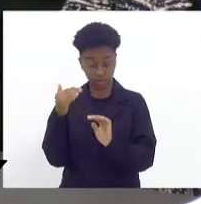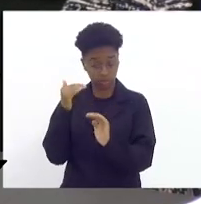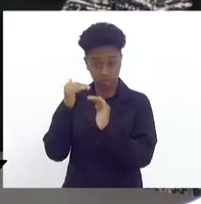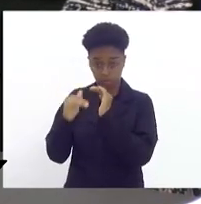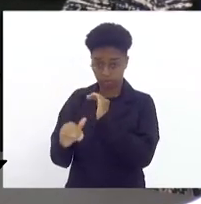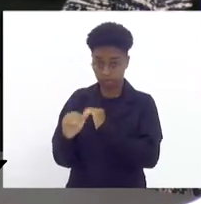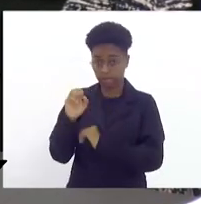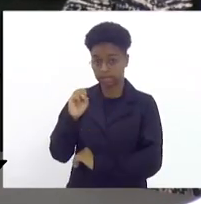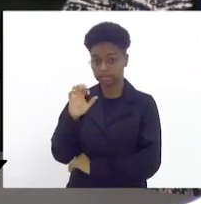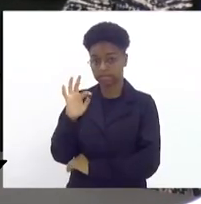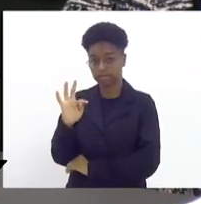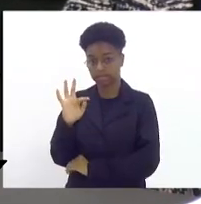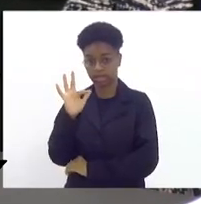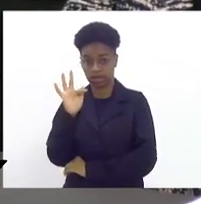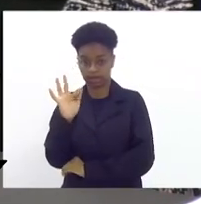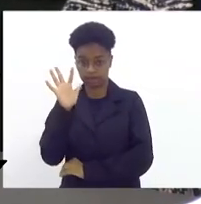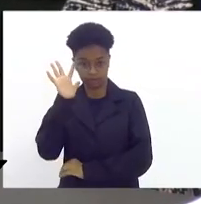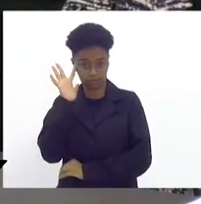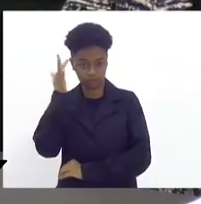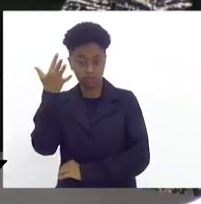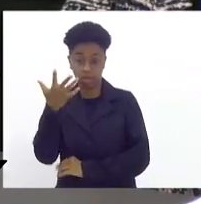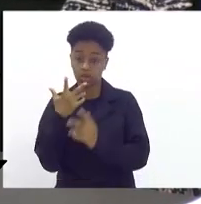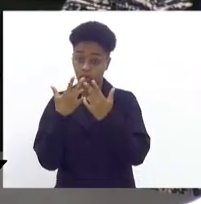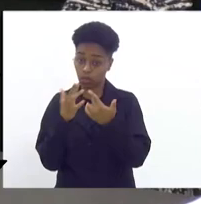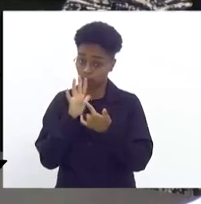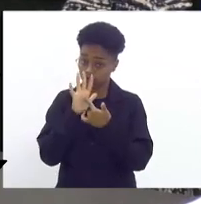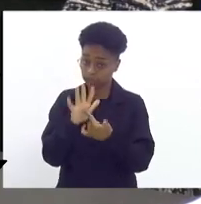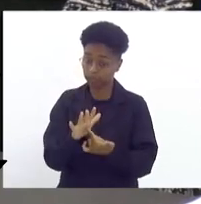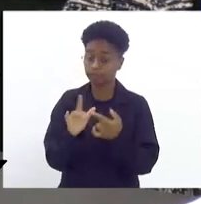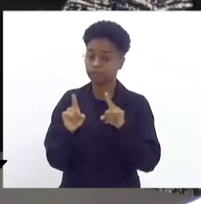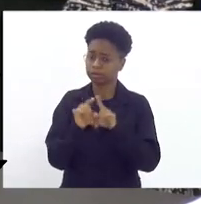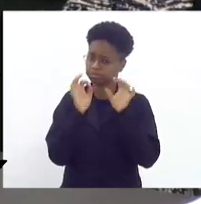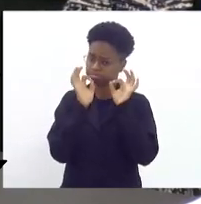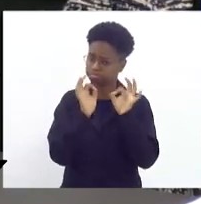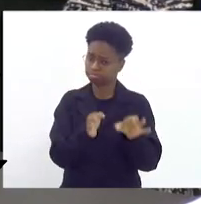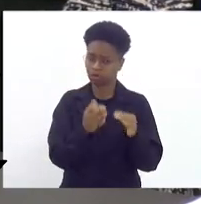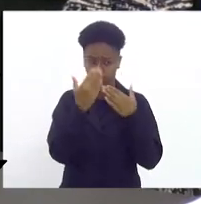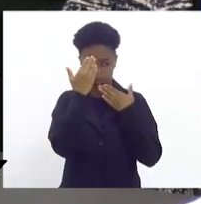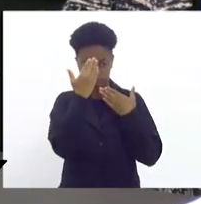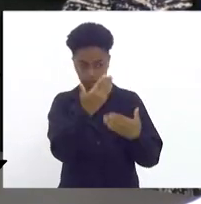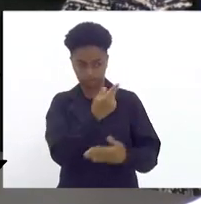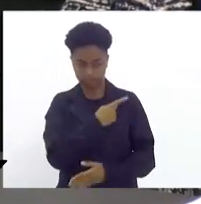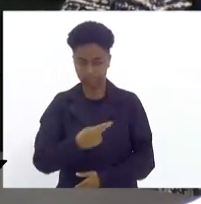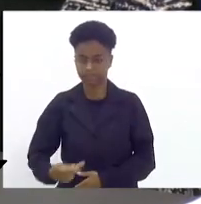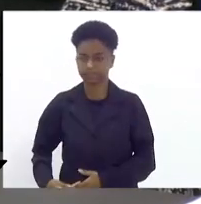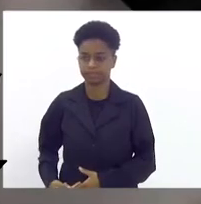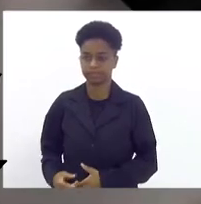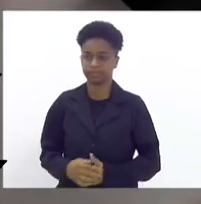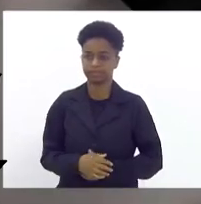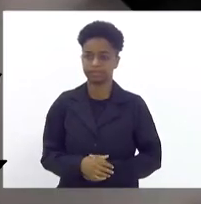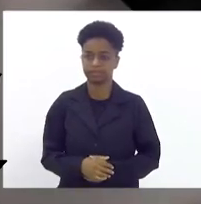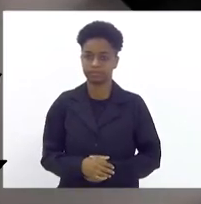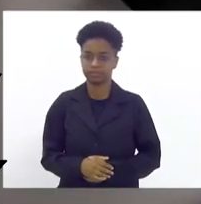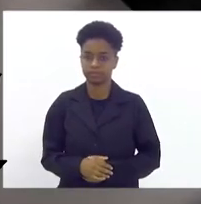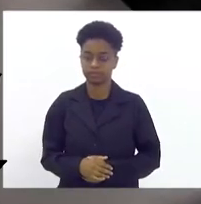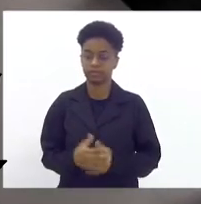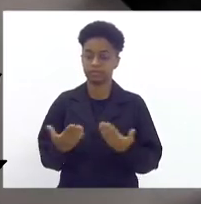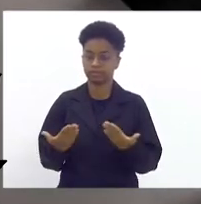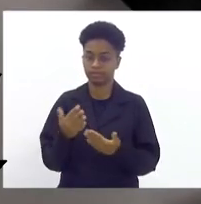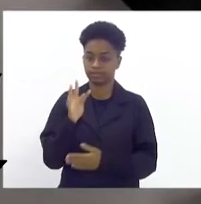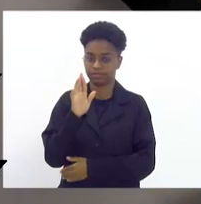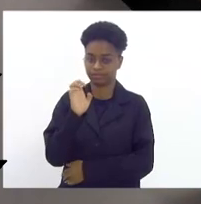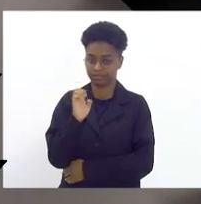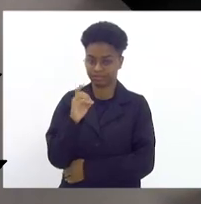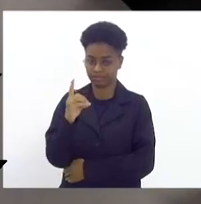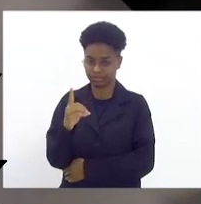Federal, conforme demonstrado, e ela está muito acertada. Obrigado, presidente. Deputado Fred Pacheco, depois